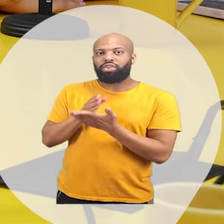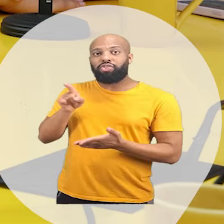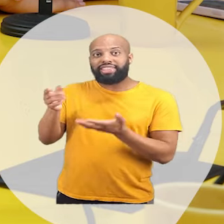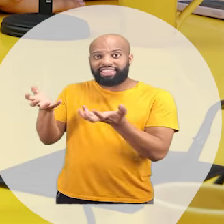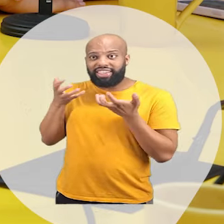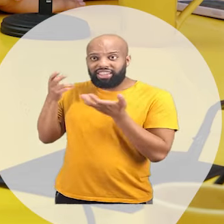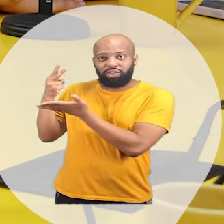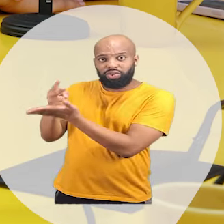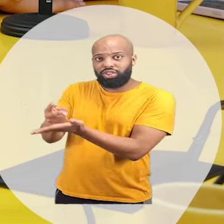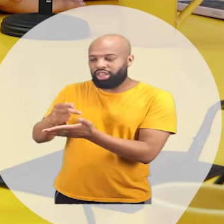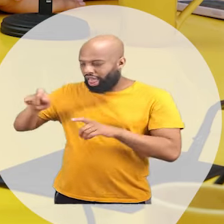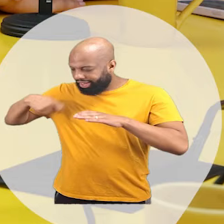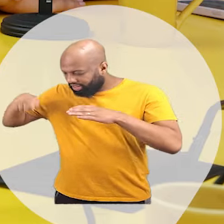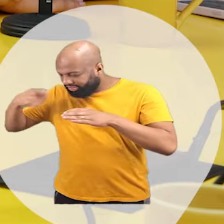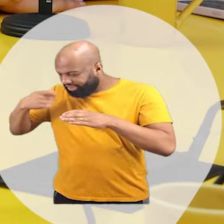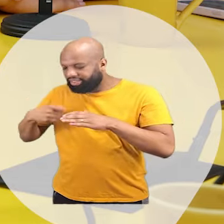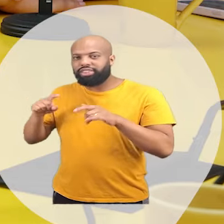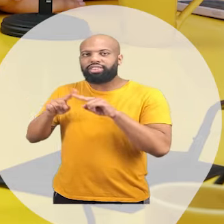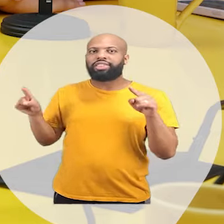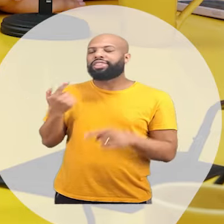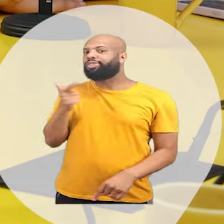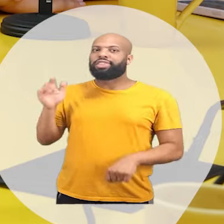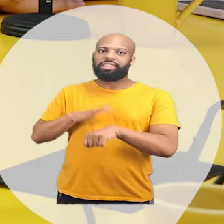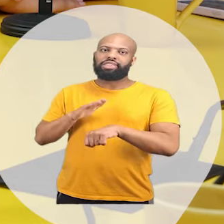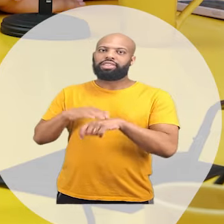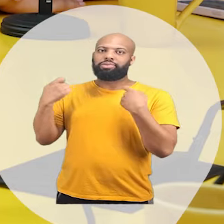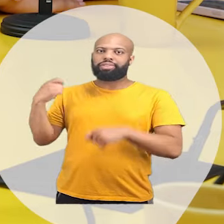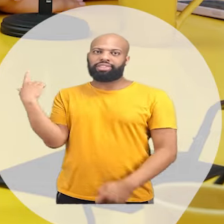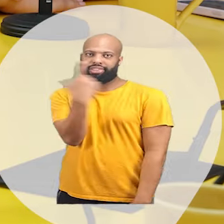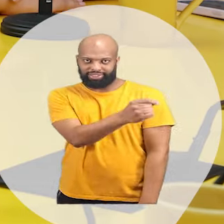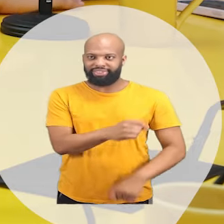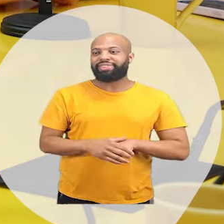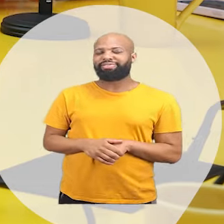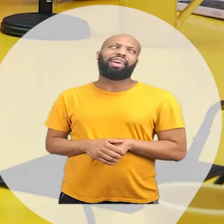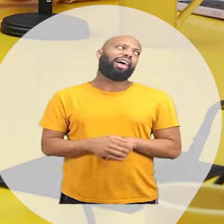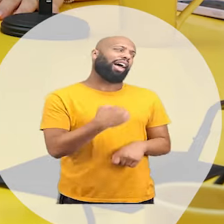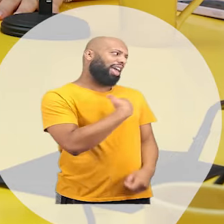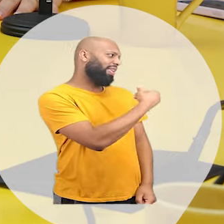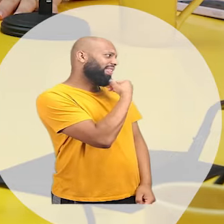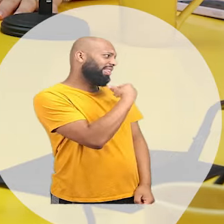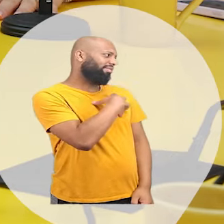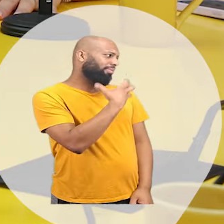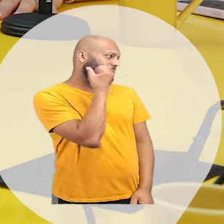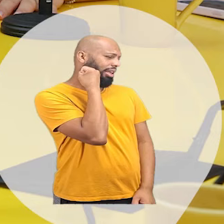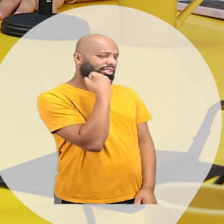degustação e que você queria ter continuado a comer então não deu tinha que ir embora aí eu